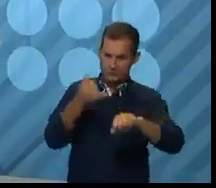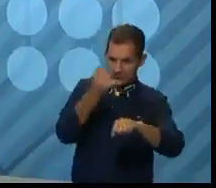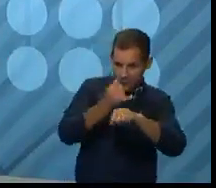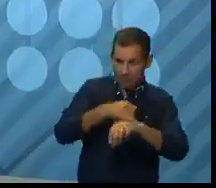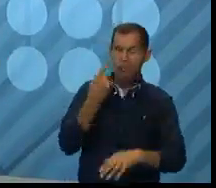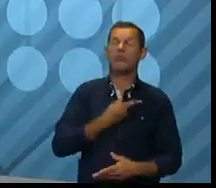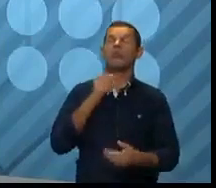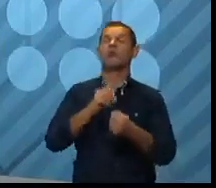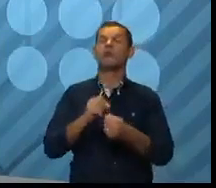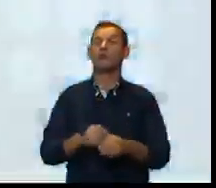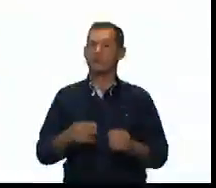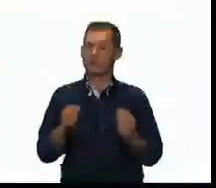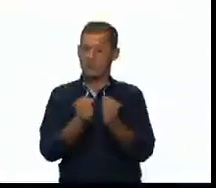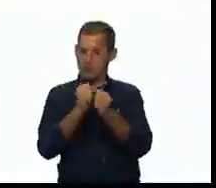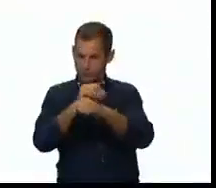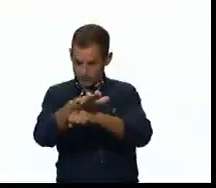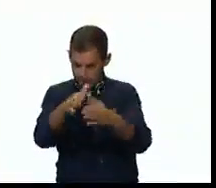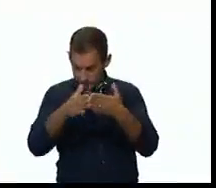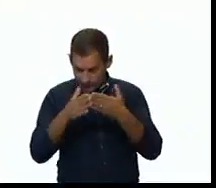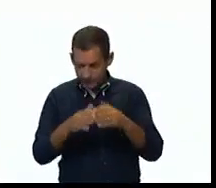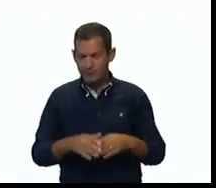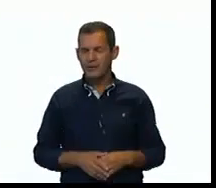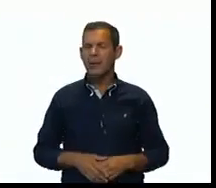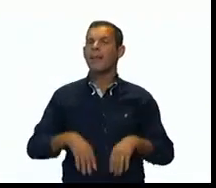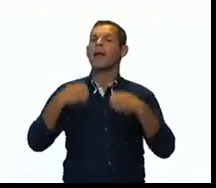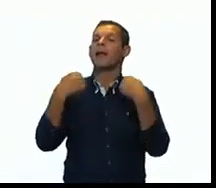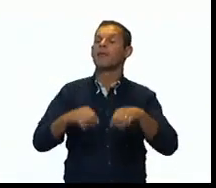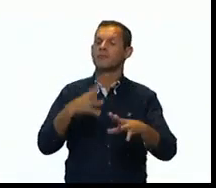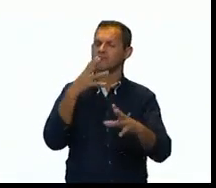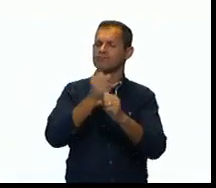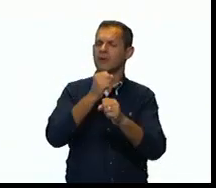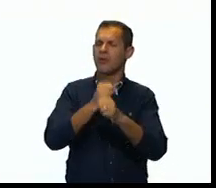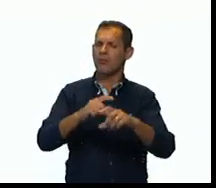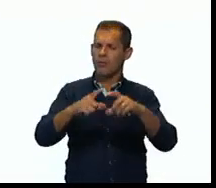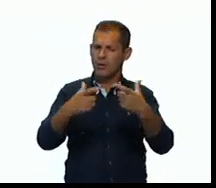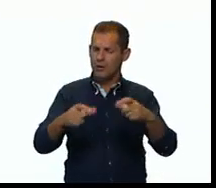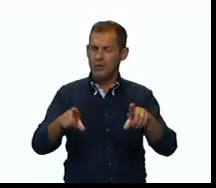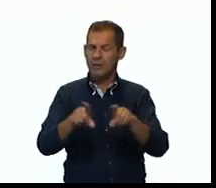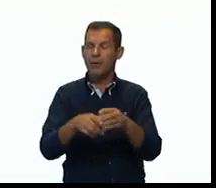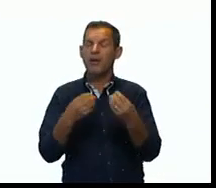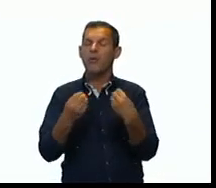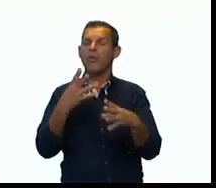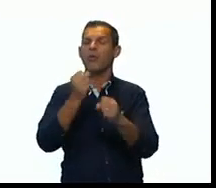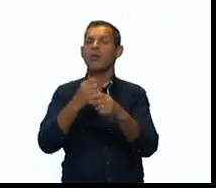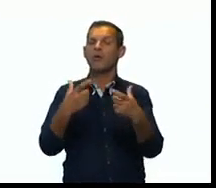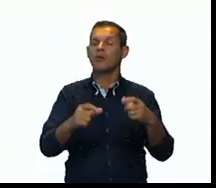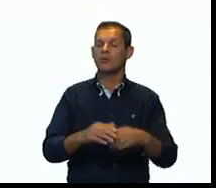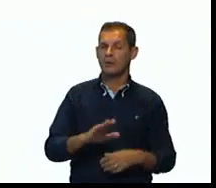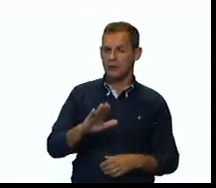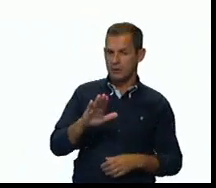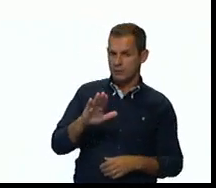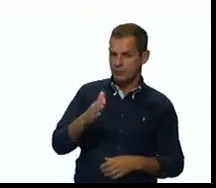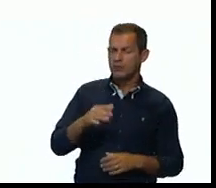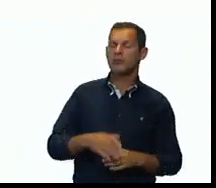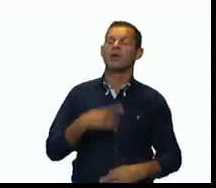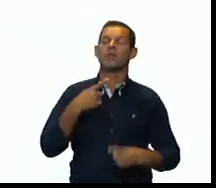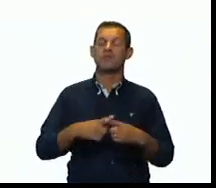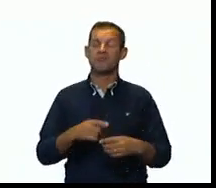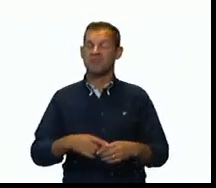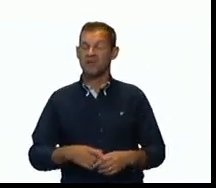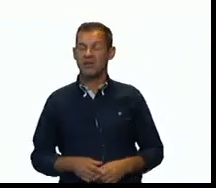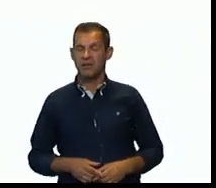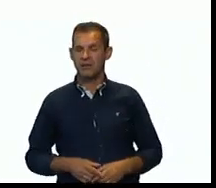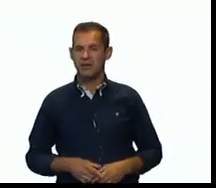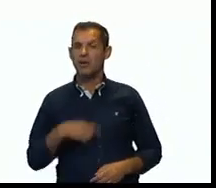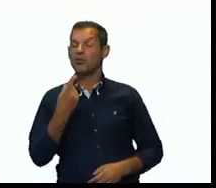que a gente faz isso? Acompanhe no quadro. Então, será necessário o cálculo da área. Como calcular essa área aproximada, né? Porque no primeiro